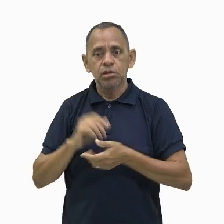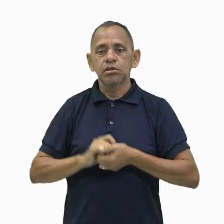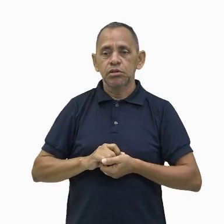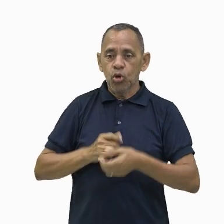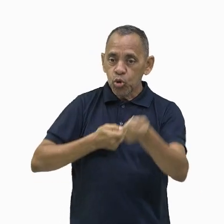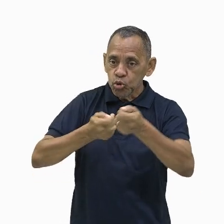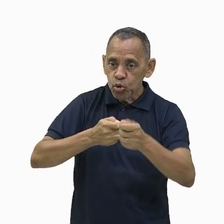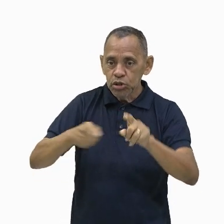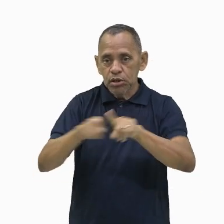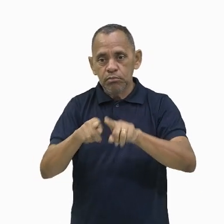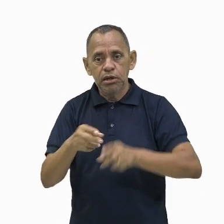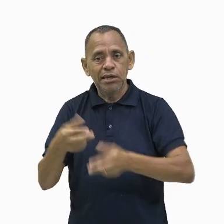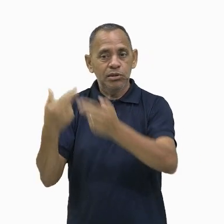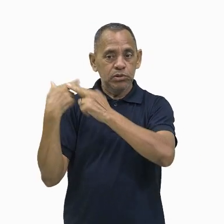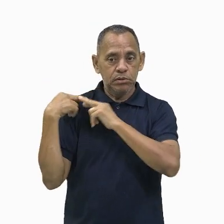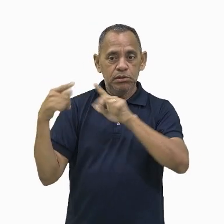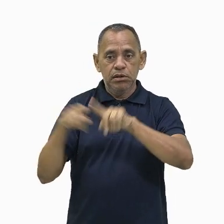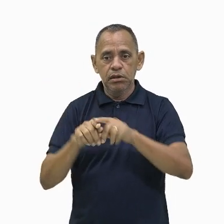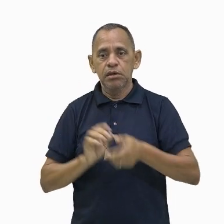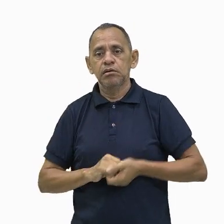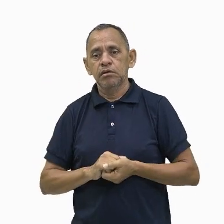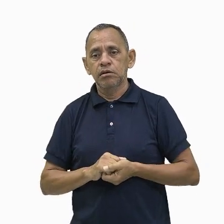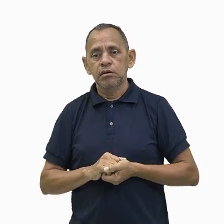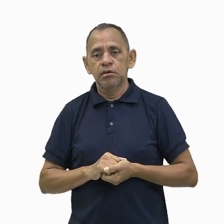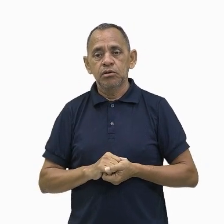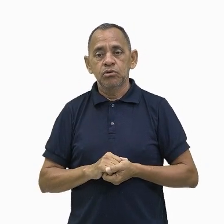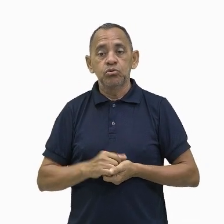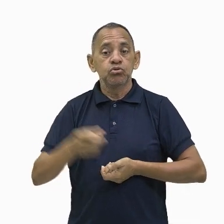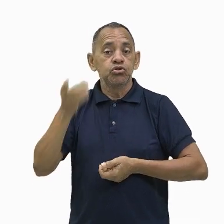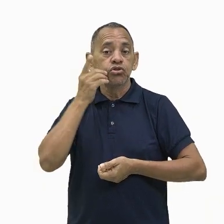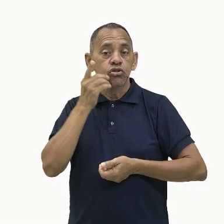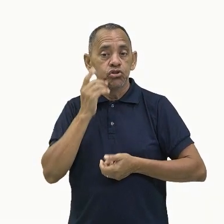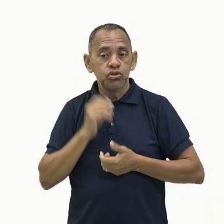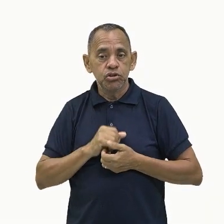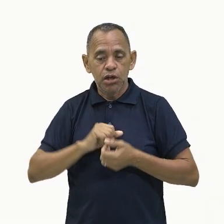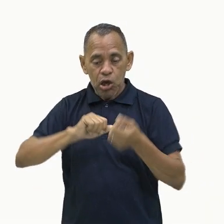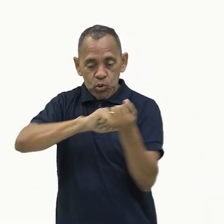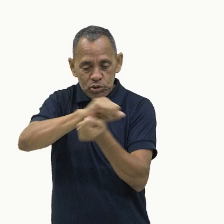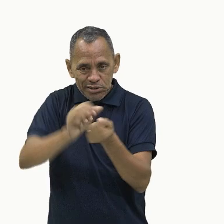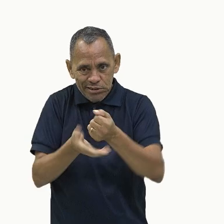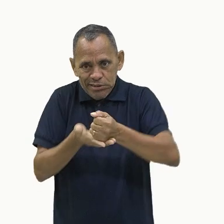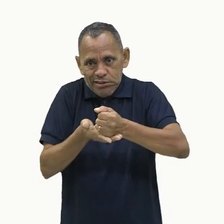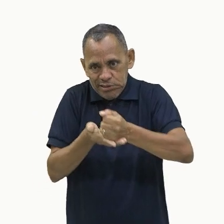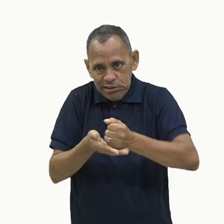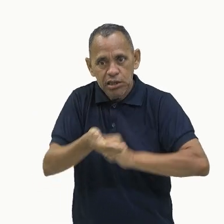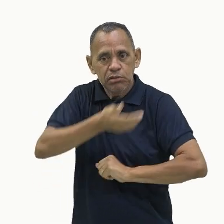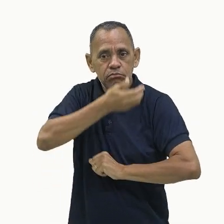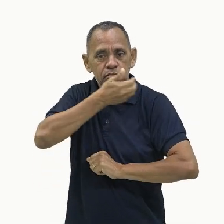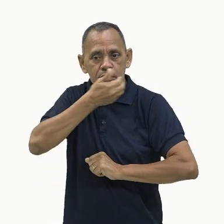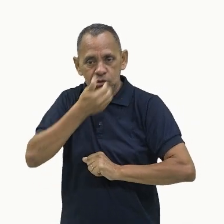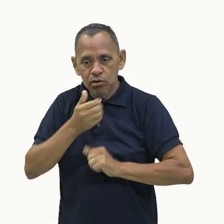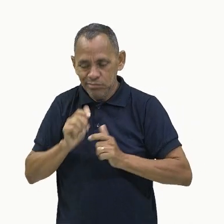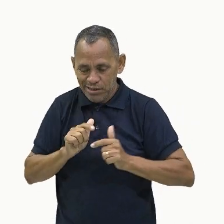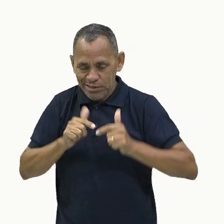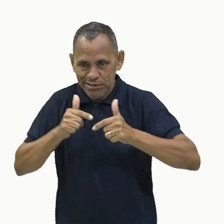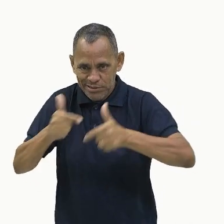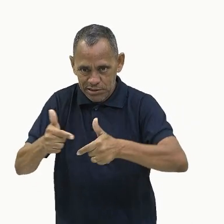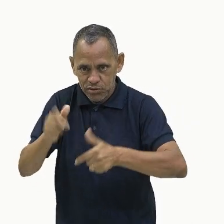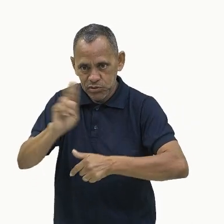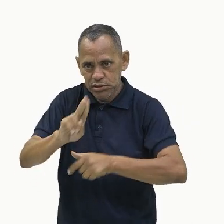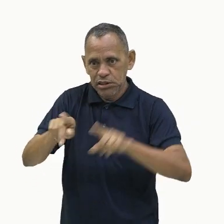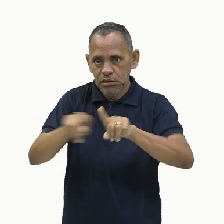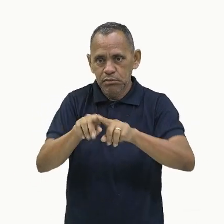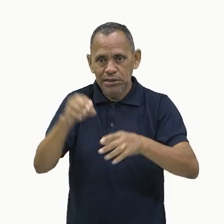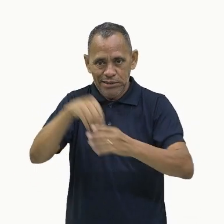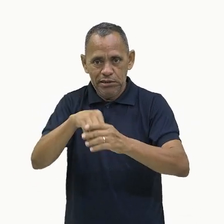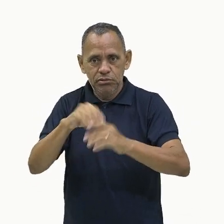responsabilidade, onde a gente vê uma disciplina no cotidiano, sustentabilidade, então, das melhorias que estão sendo empregadas, né, que